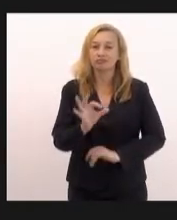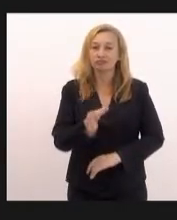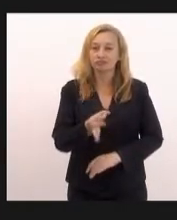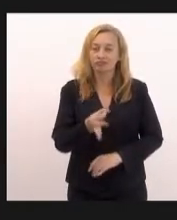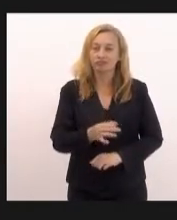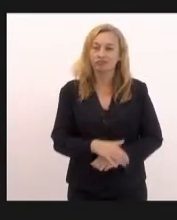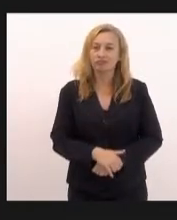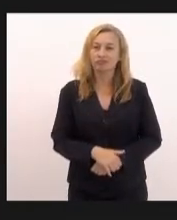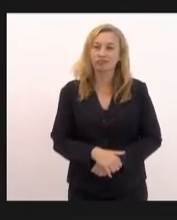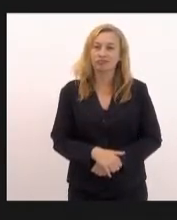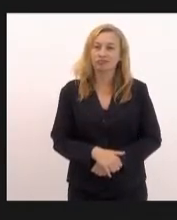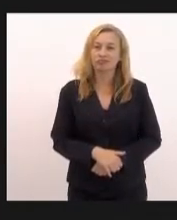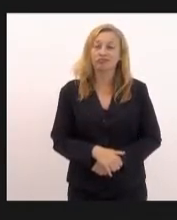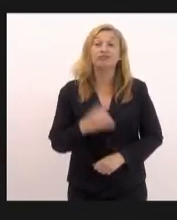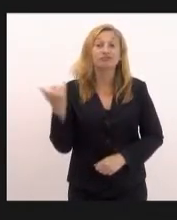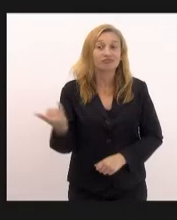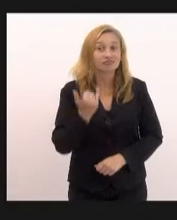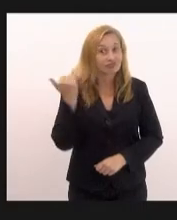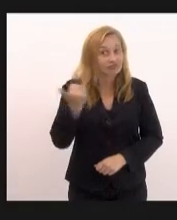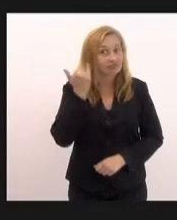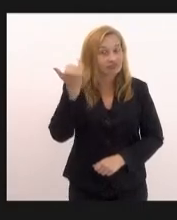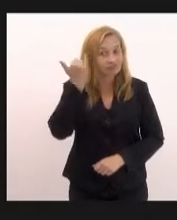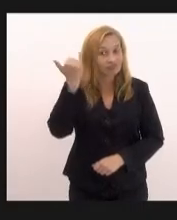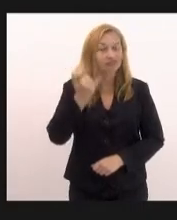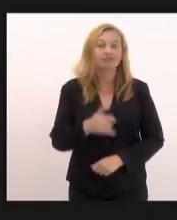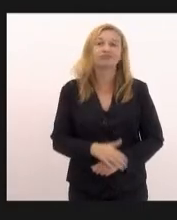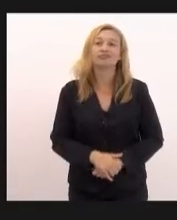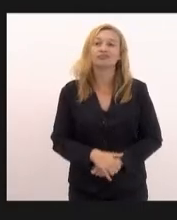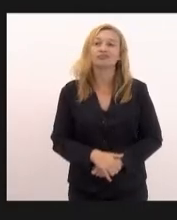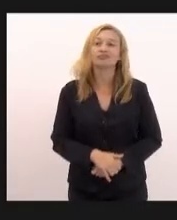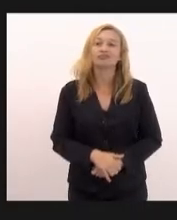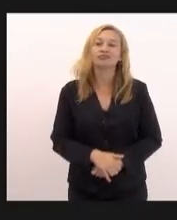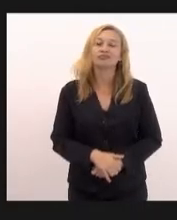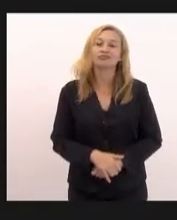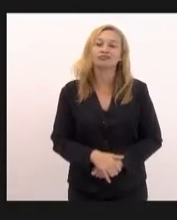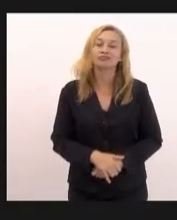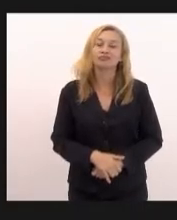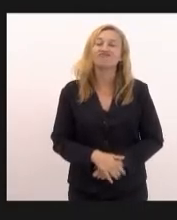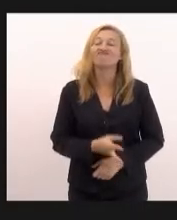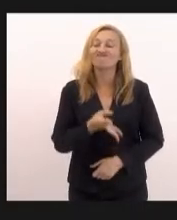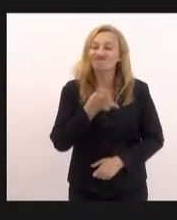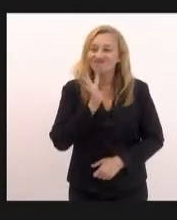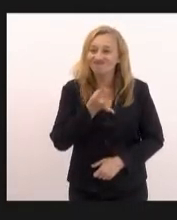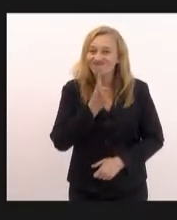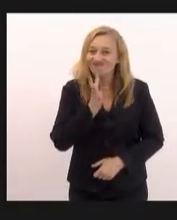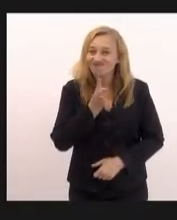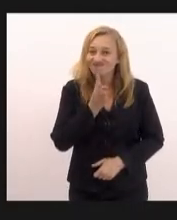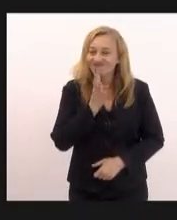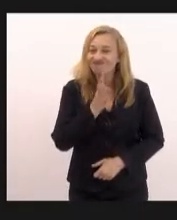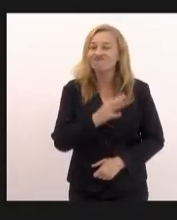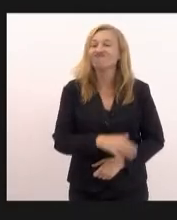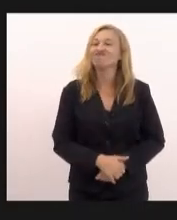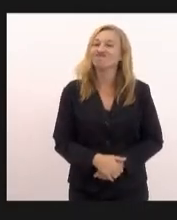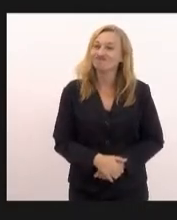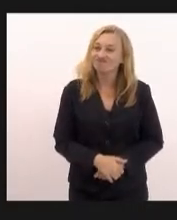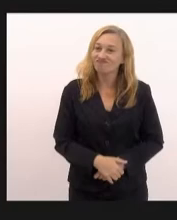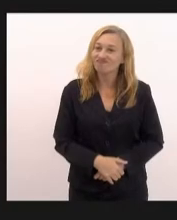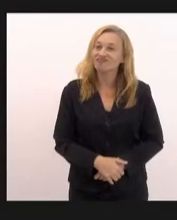justifica a importância, justifica o reconhecimento de